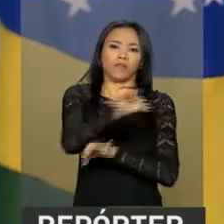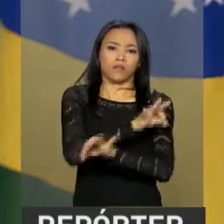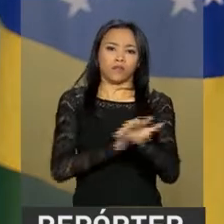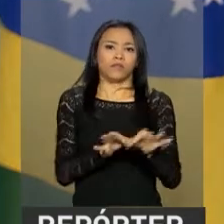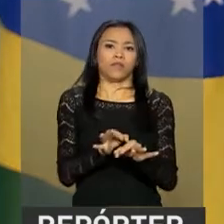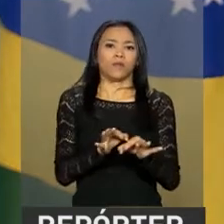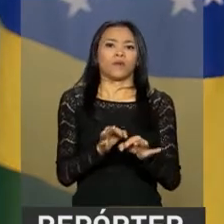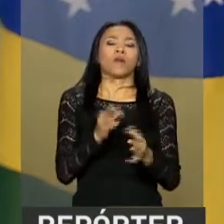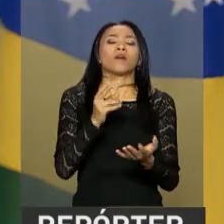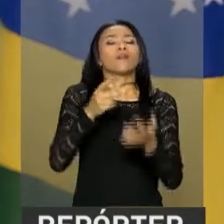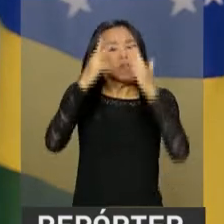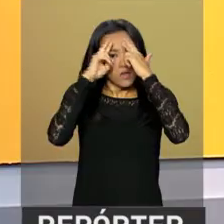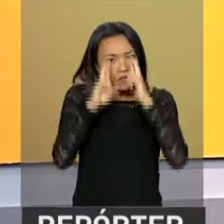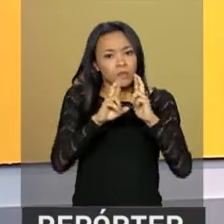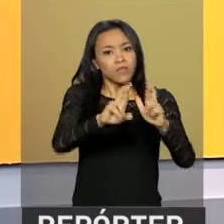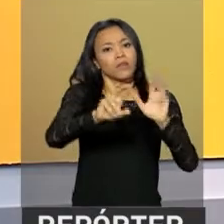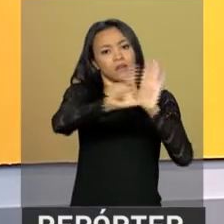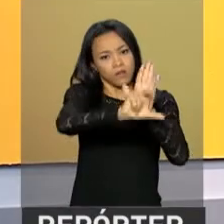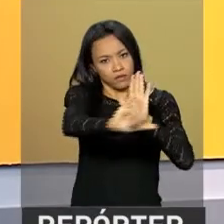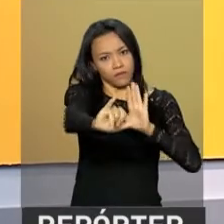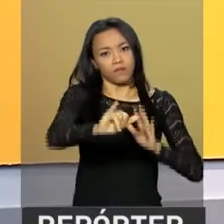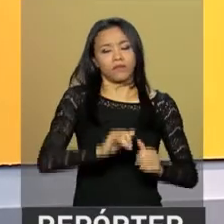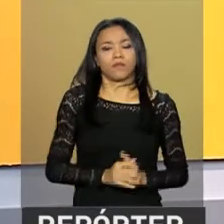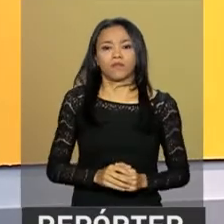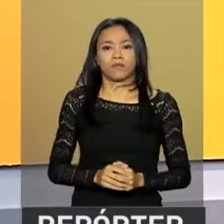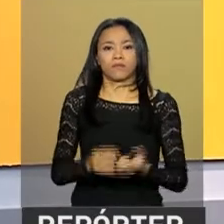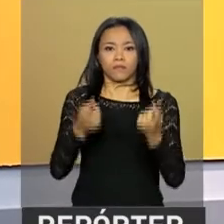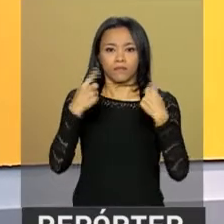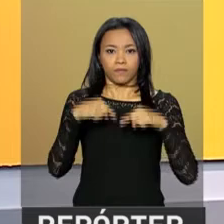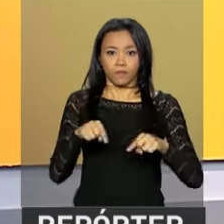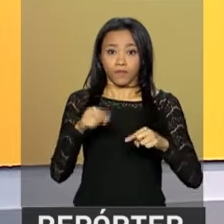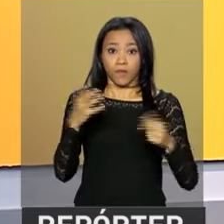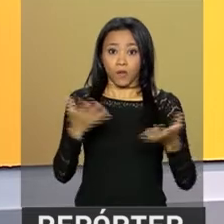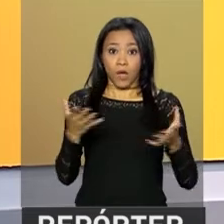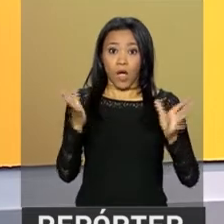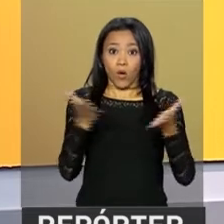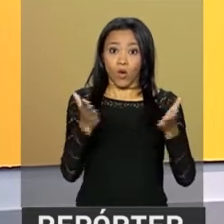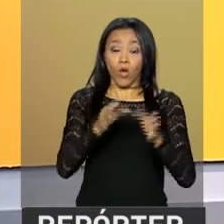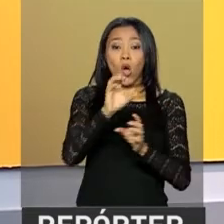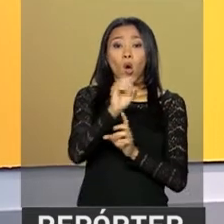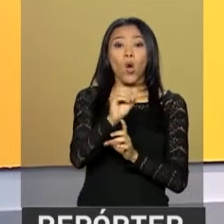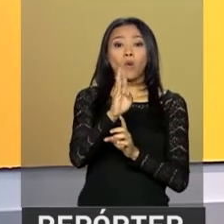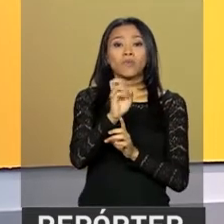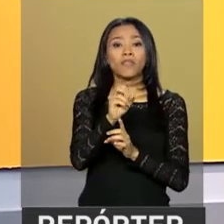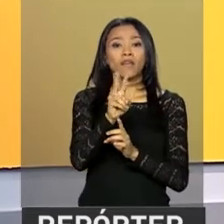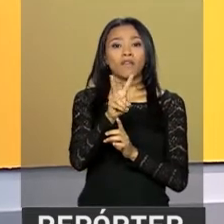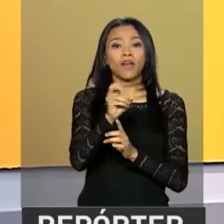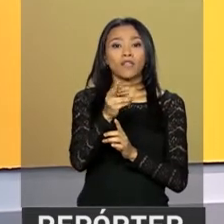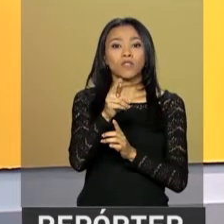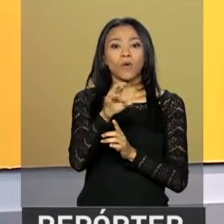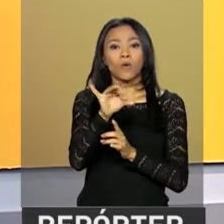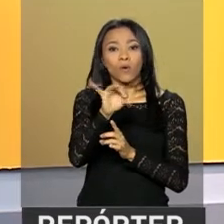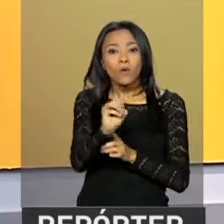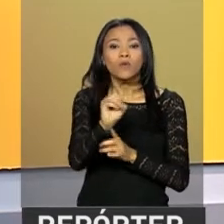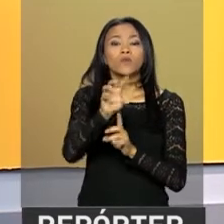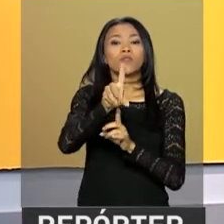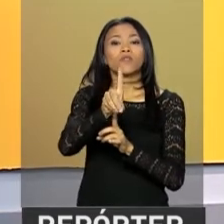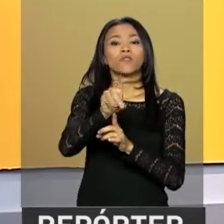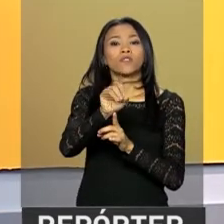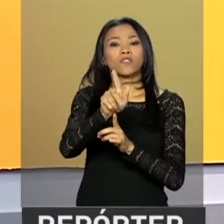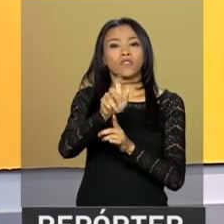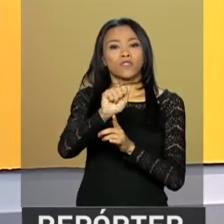o cumprimento da lei o observatório digital vai ajudar no monitoramento e medidas preventivas